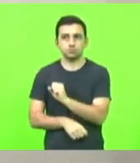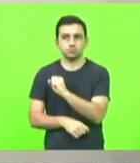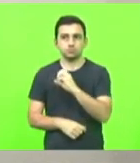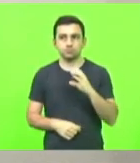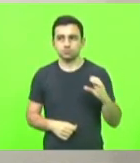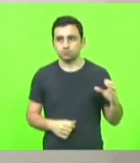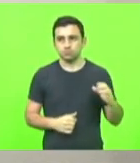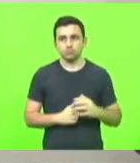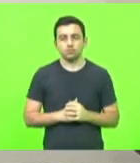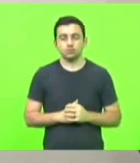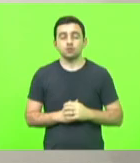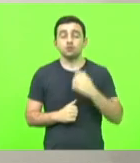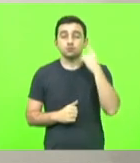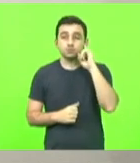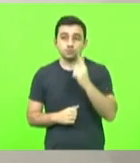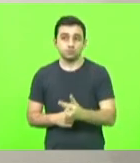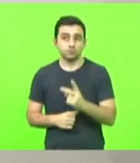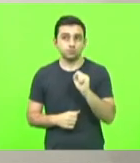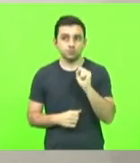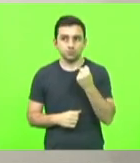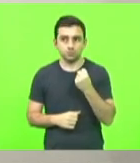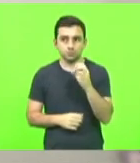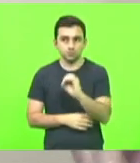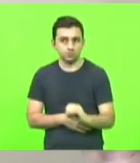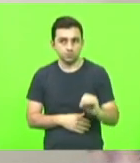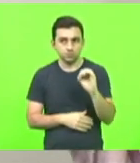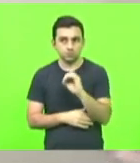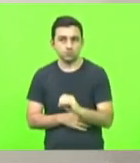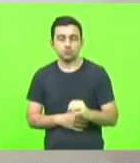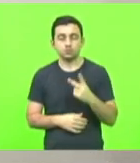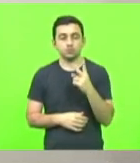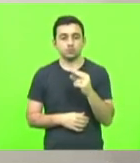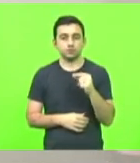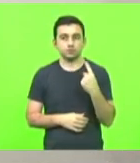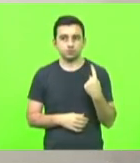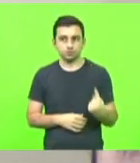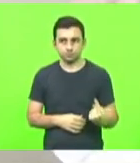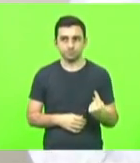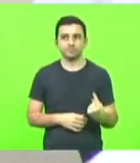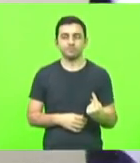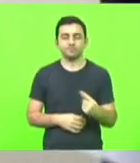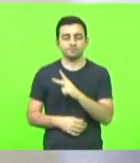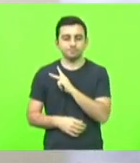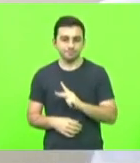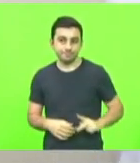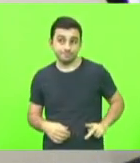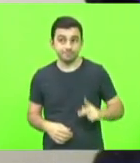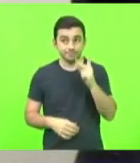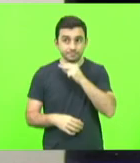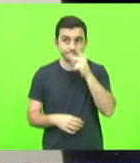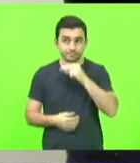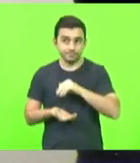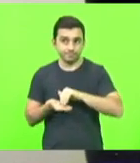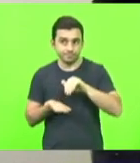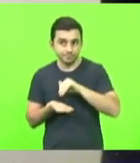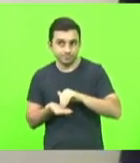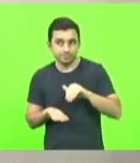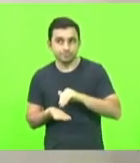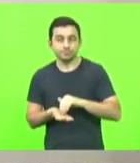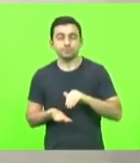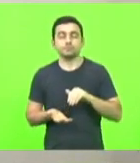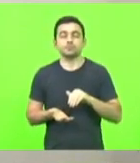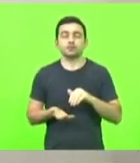Catarina, realizada em 28 de outubro de 2021. Presidência, deputado Kennedy Nunes, secretaria, deputado Jair